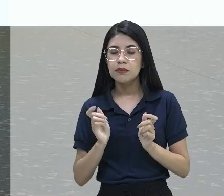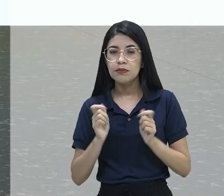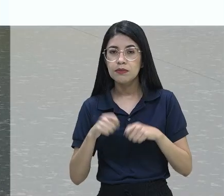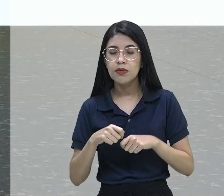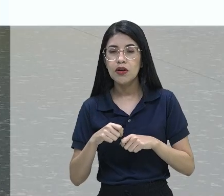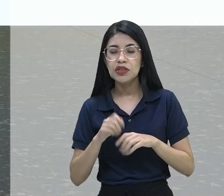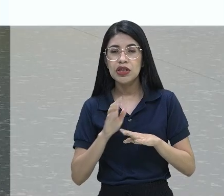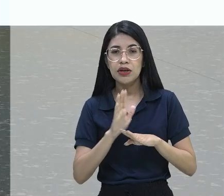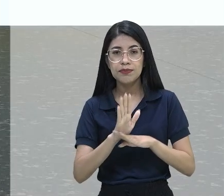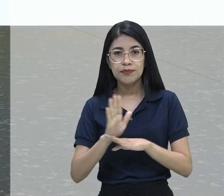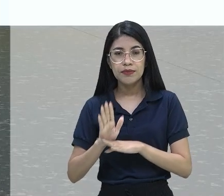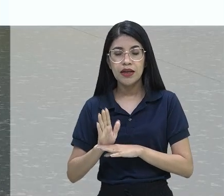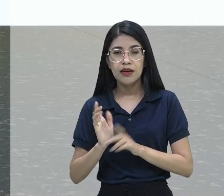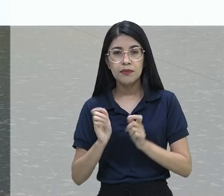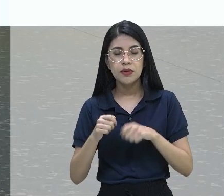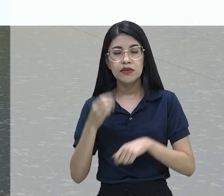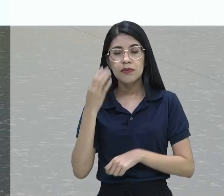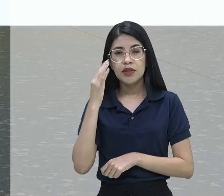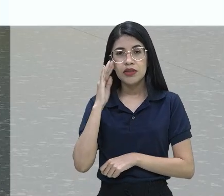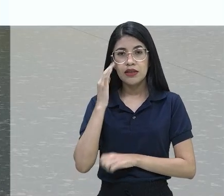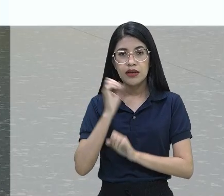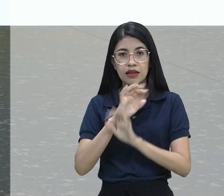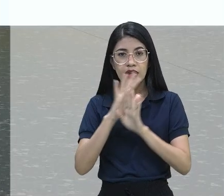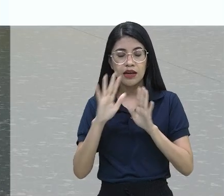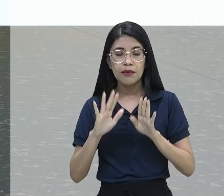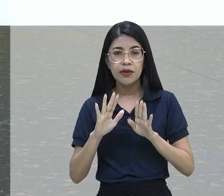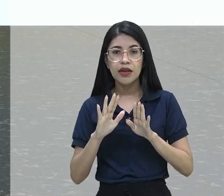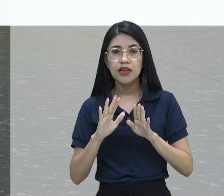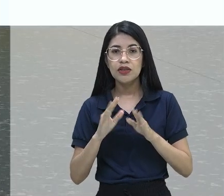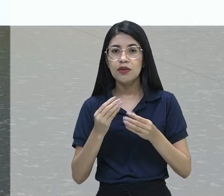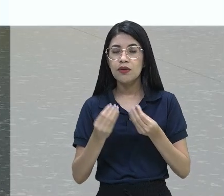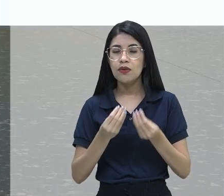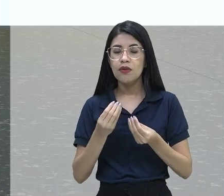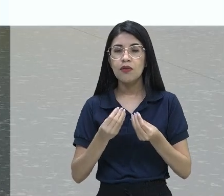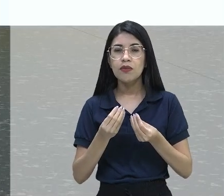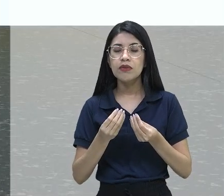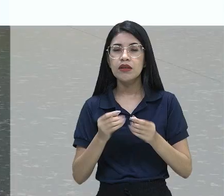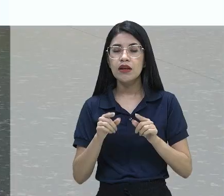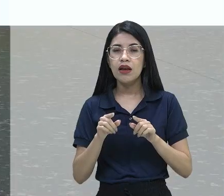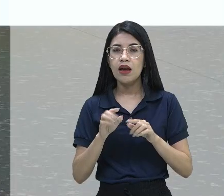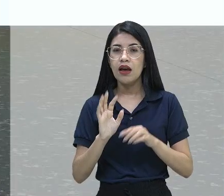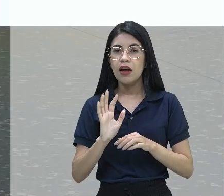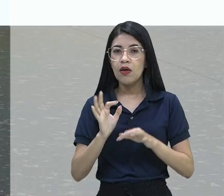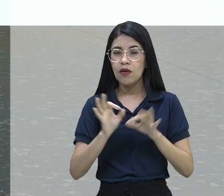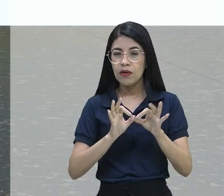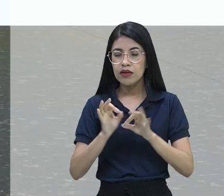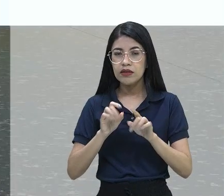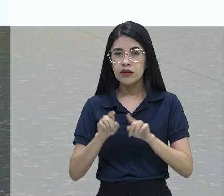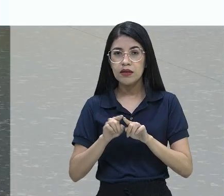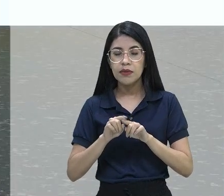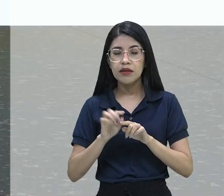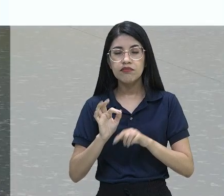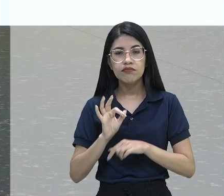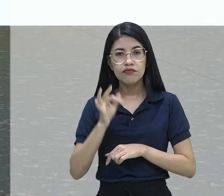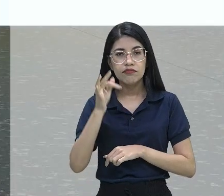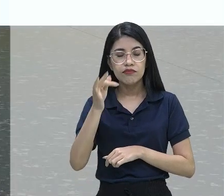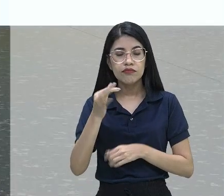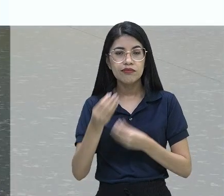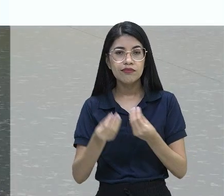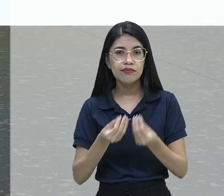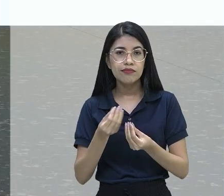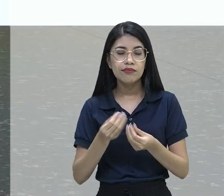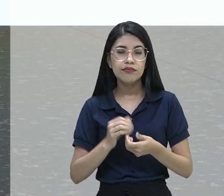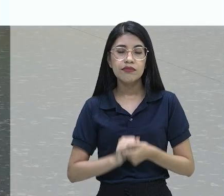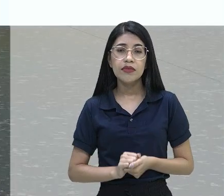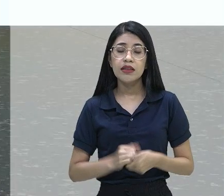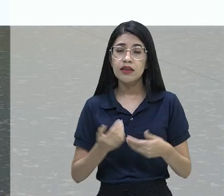ajudar a entender essa dinâmica e planejar o futuro, hein? É o que nós fizemos aqui na nossa